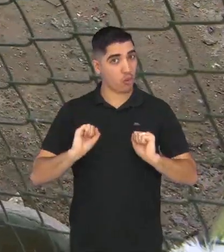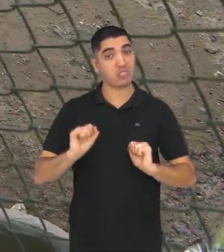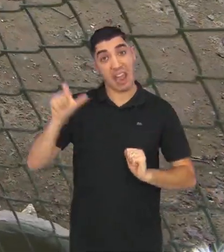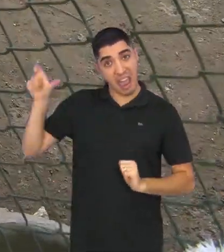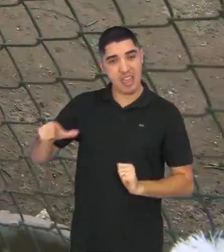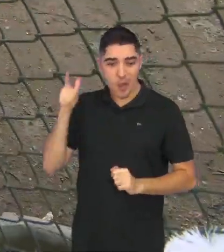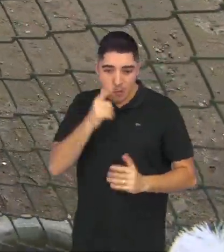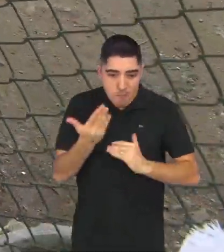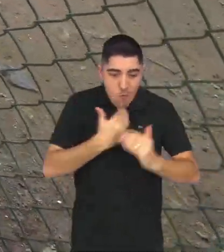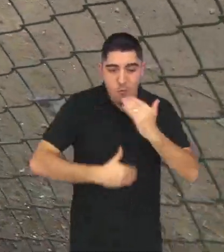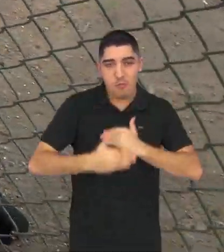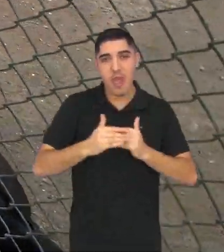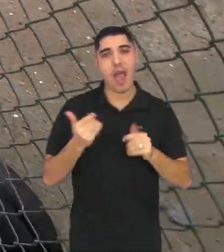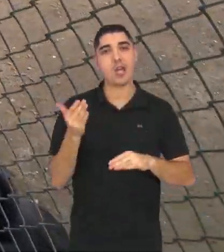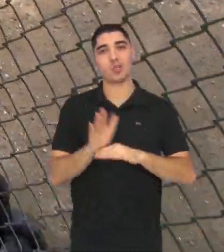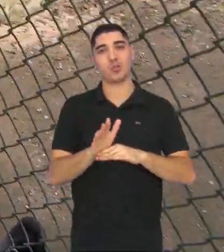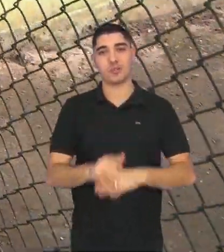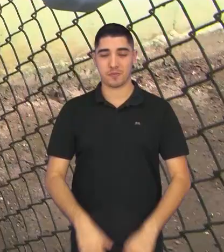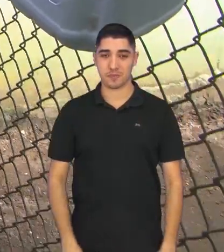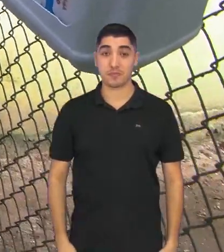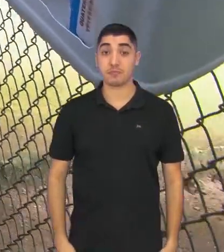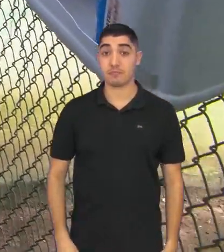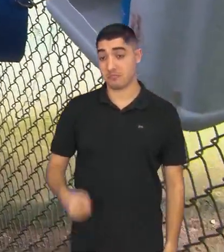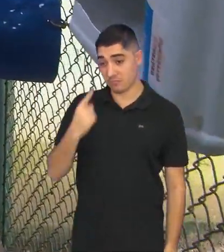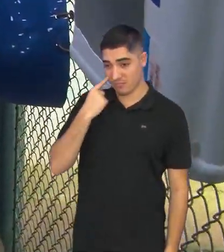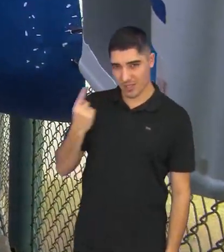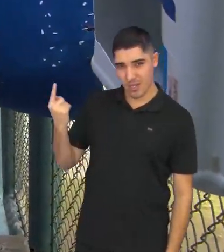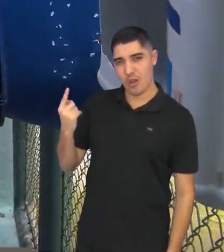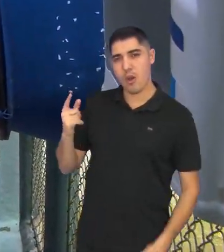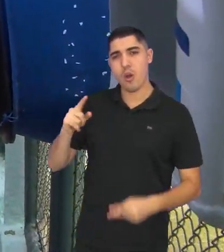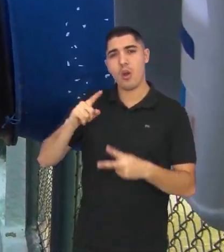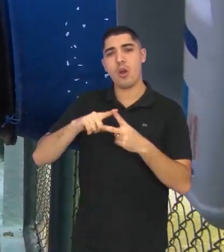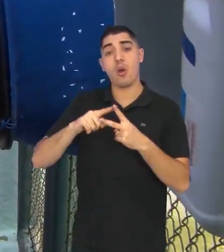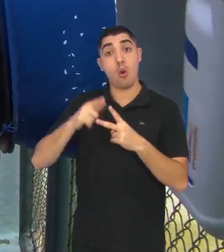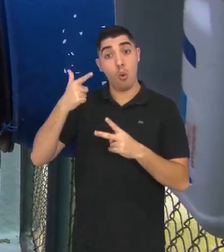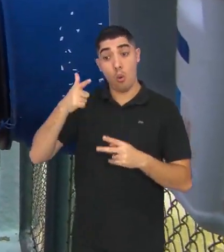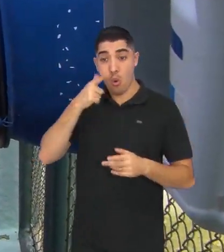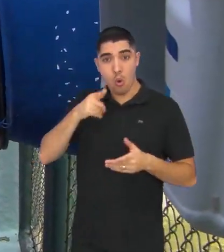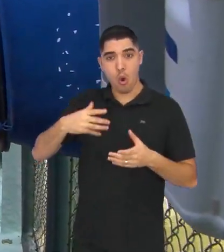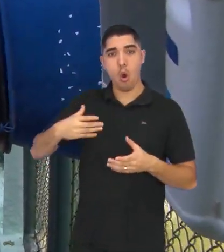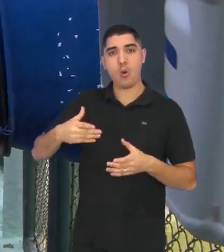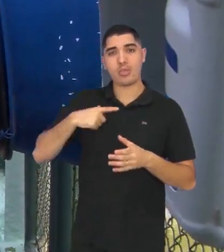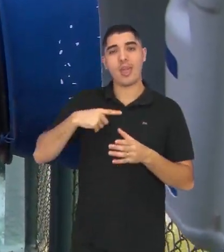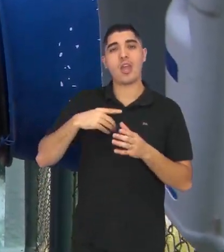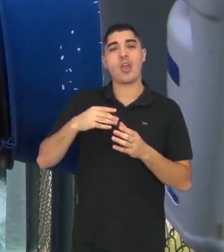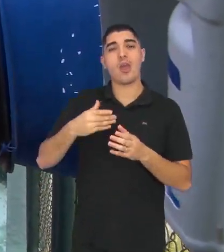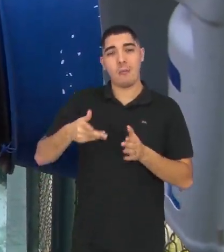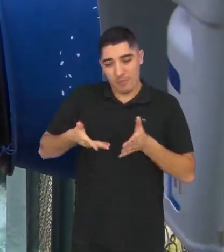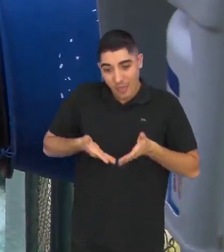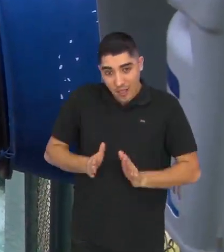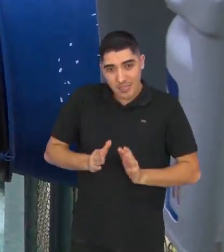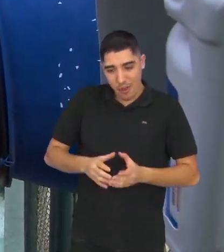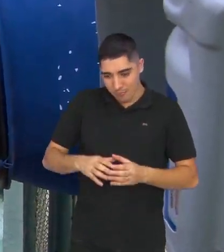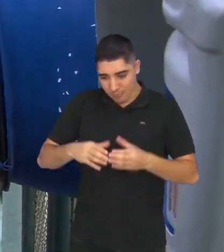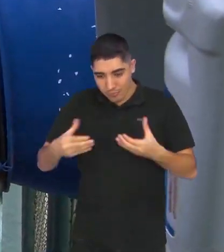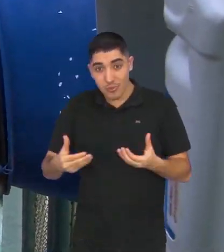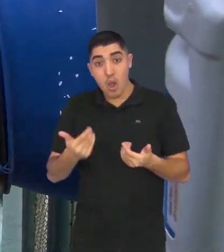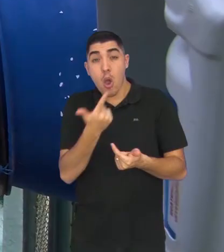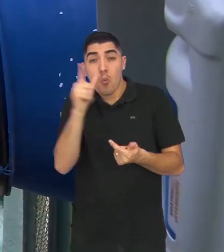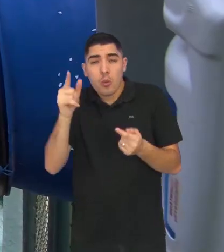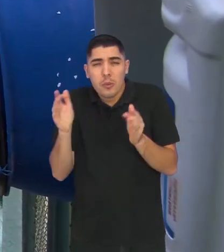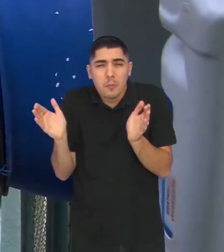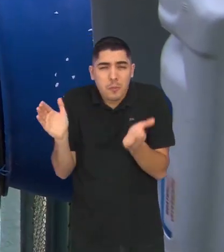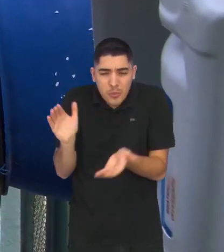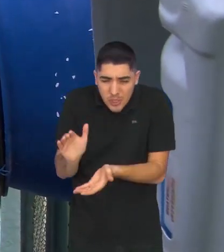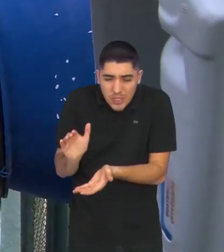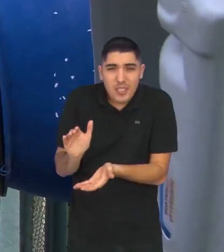E nesse caso, um deles veio, o ovo eclodiu aqui, e o outro ele veio muito